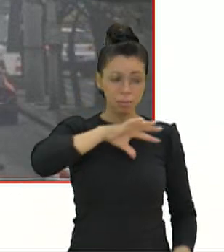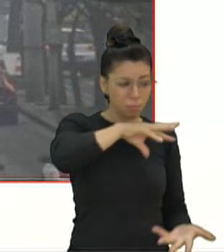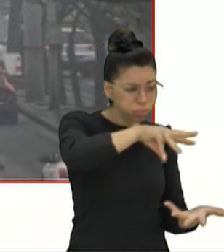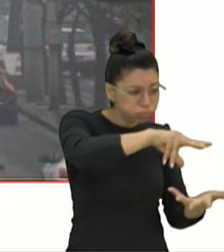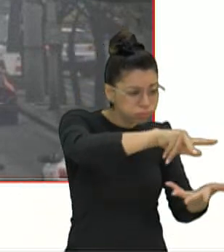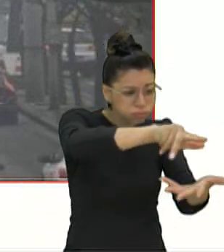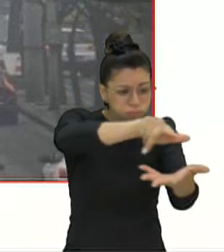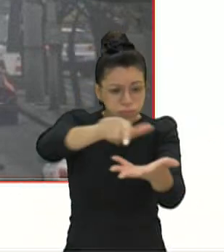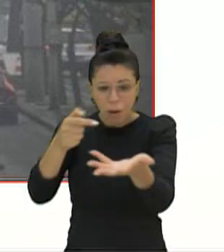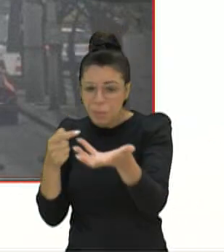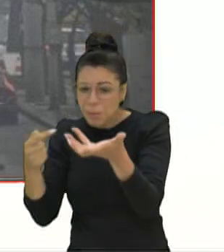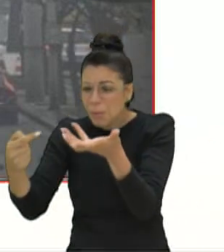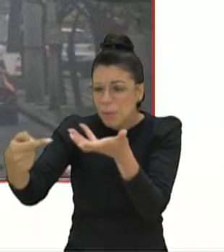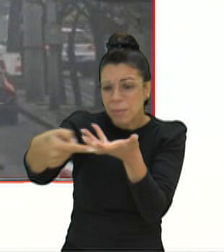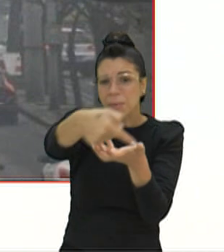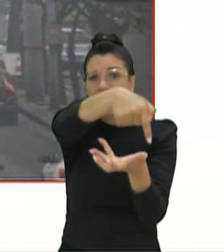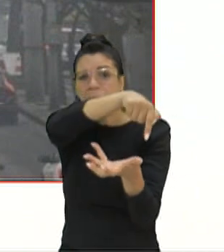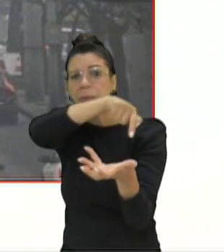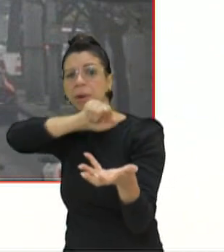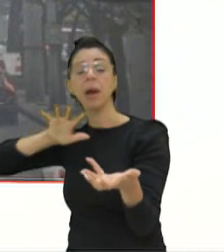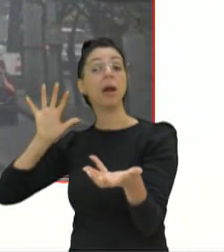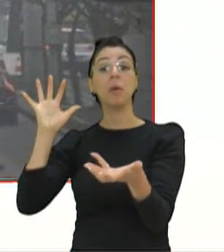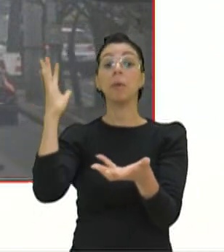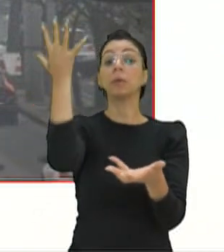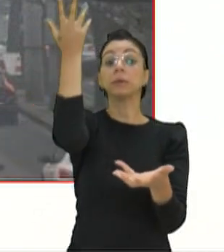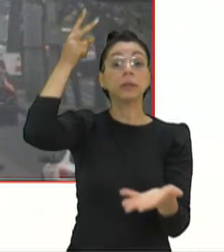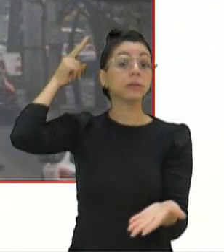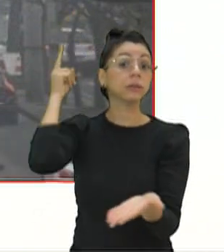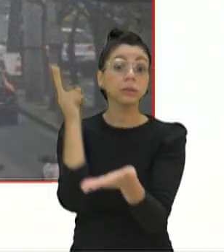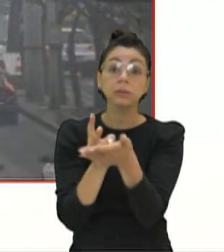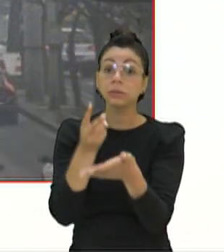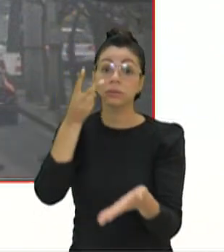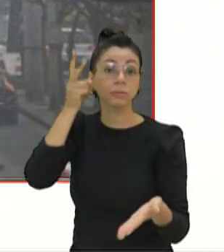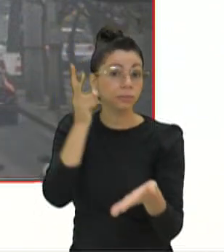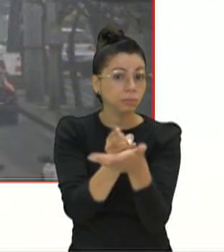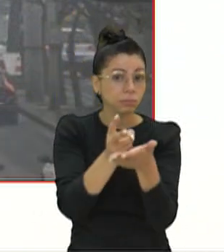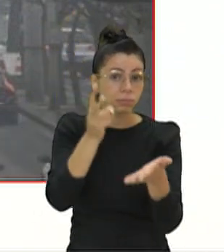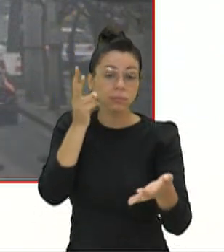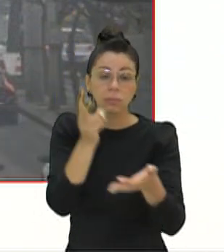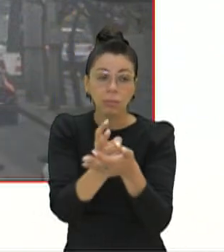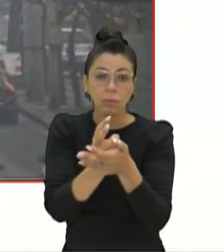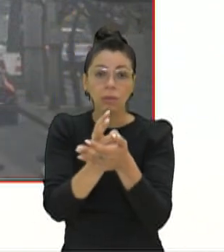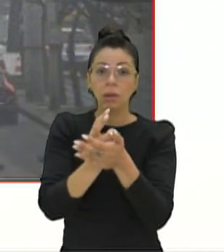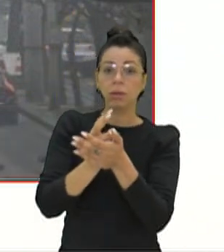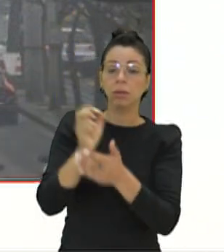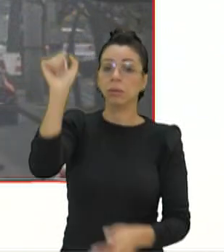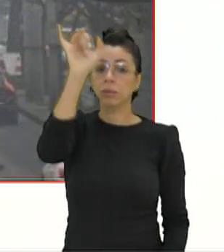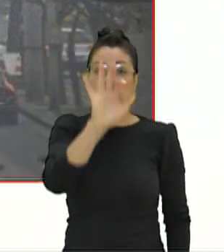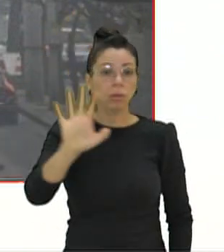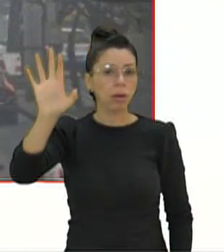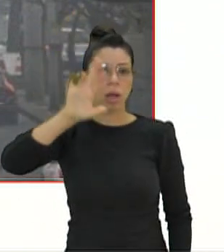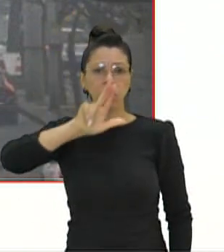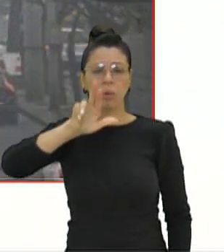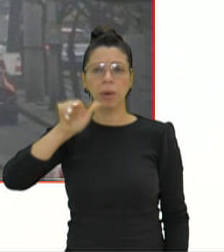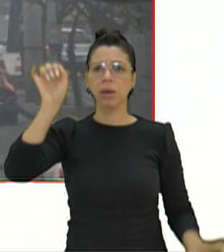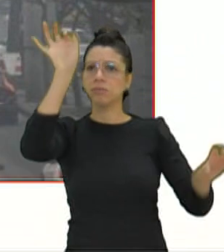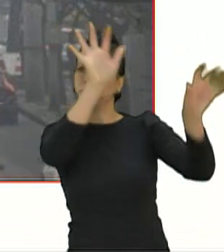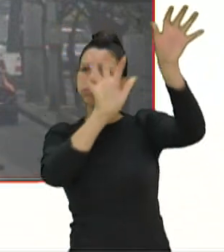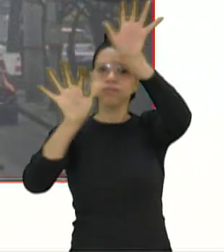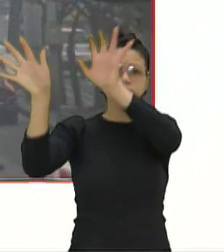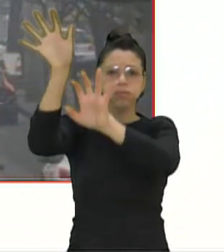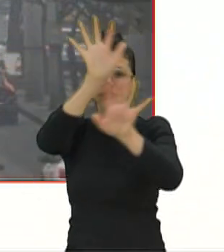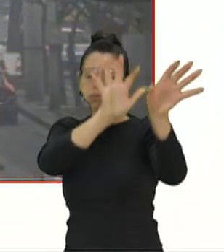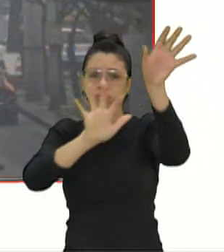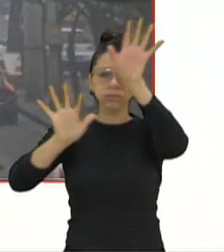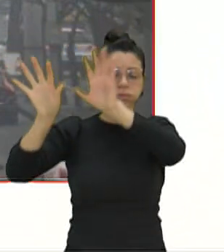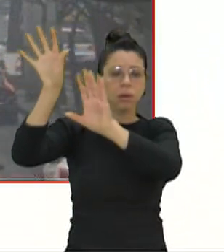isso é uma realidade cotidiana. Isso é algo que se verifica com frequência. Tudo isso aqui não é neblina, toda essa